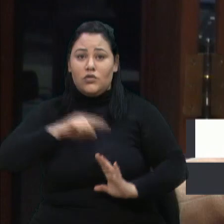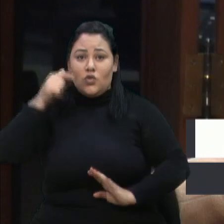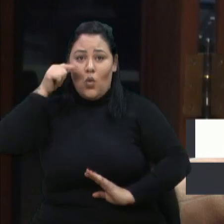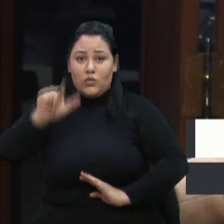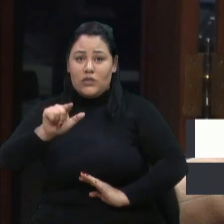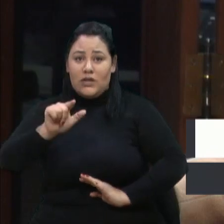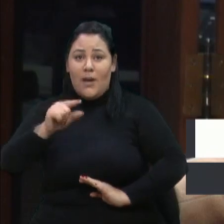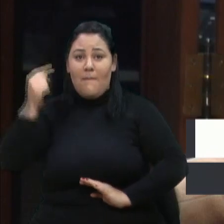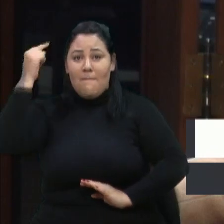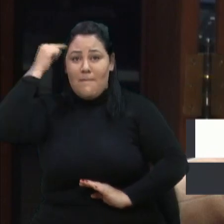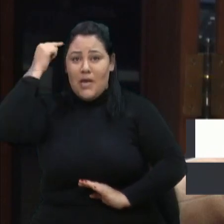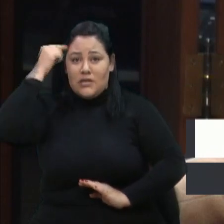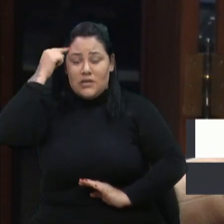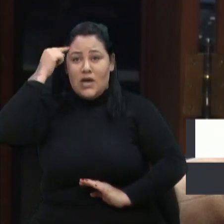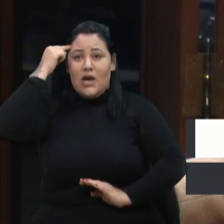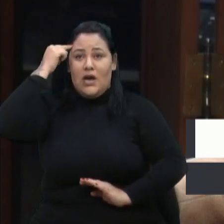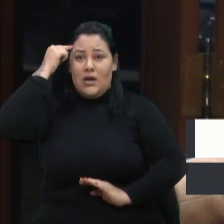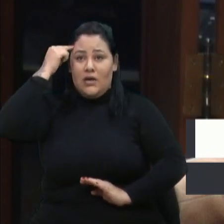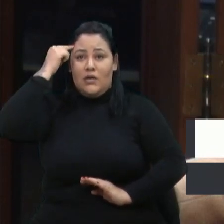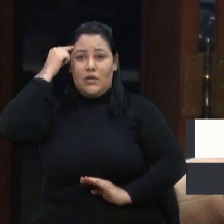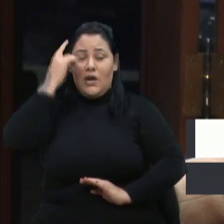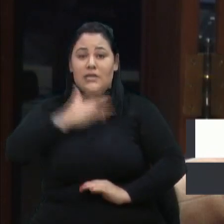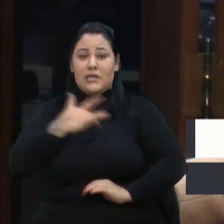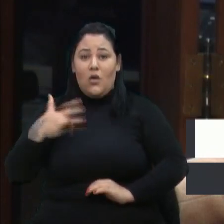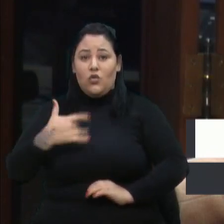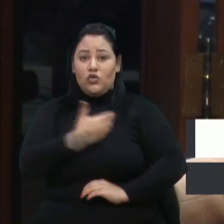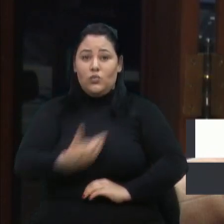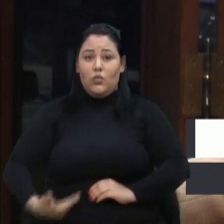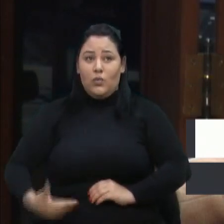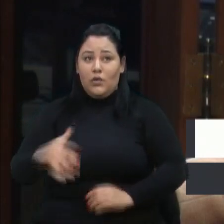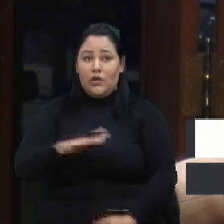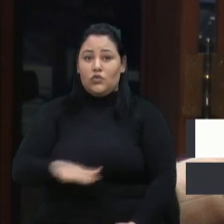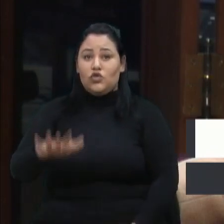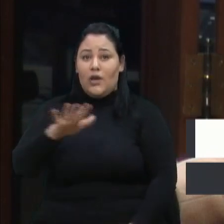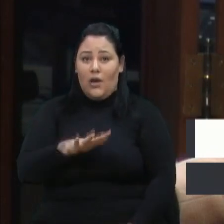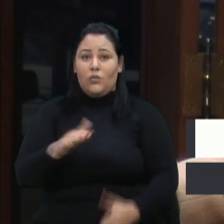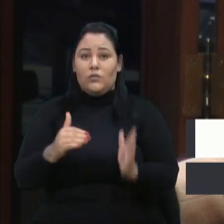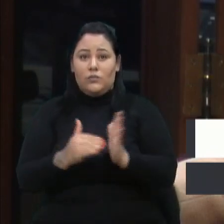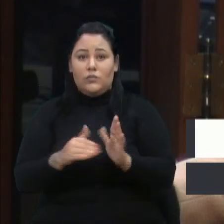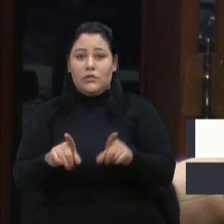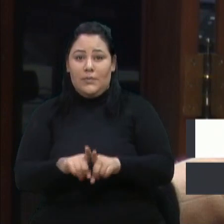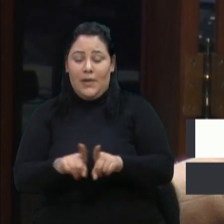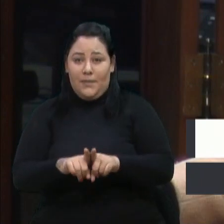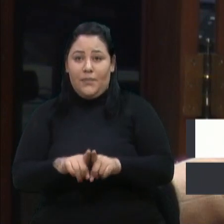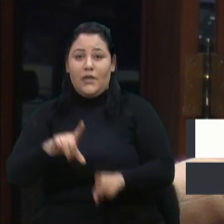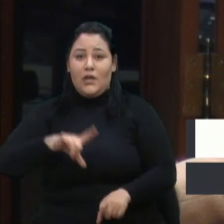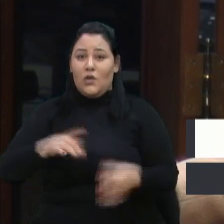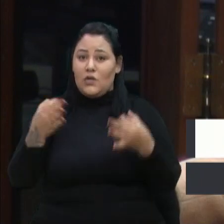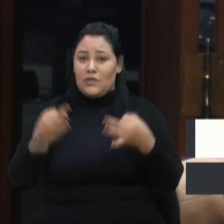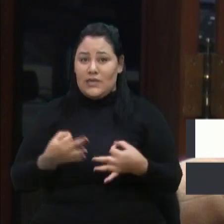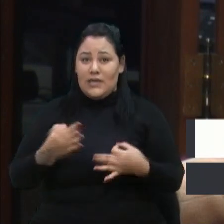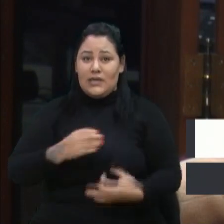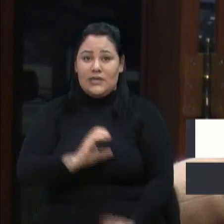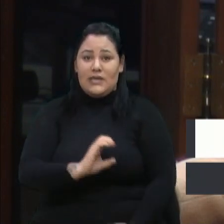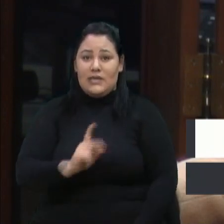consiga pensar a saúde pública como um todo. E, com certeza, a CPI